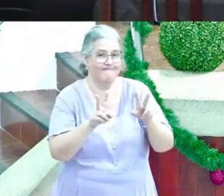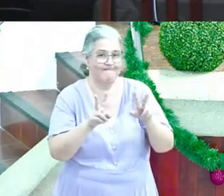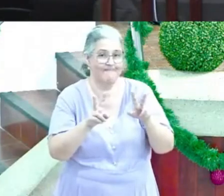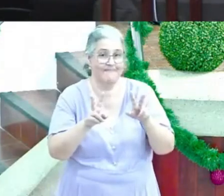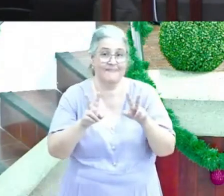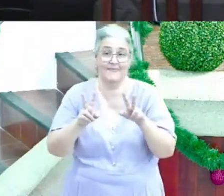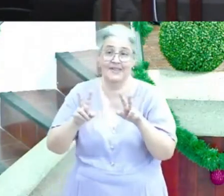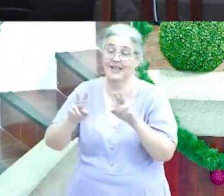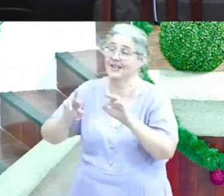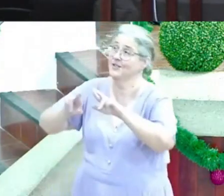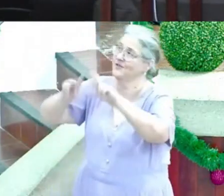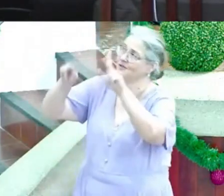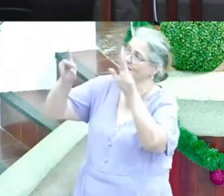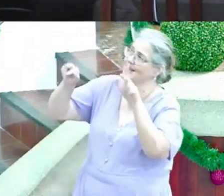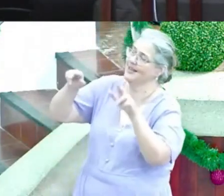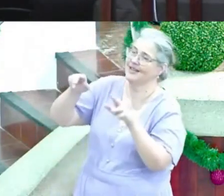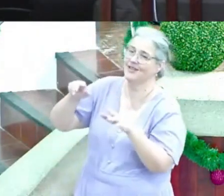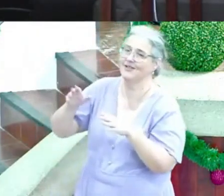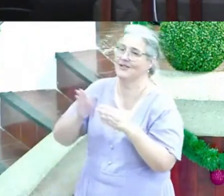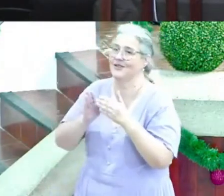da fé.